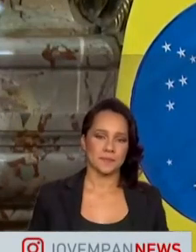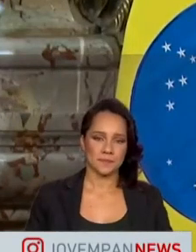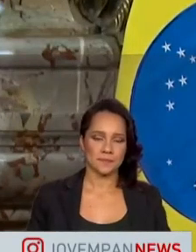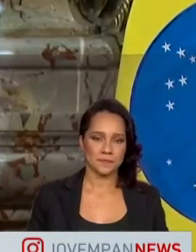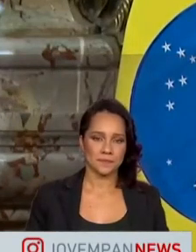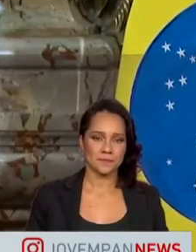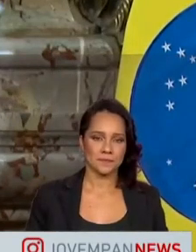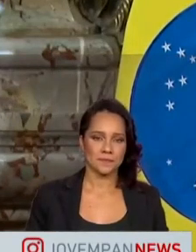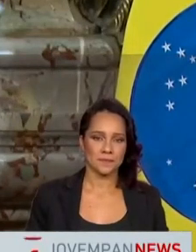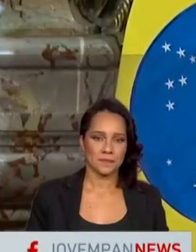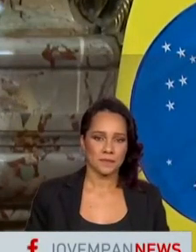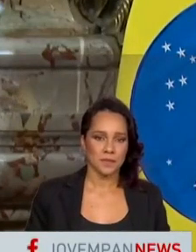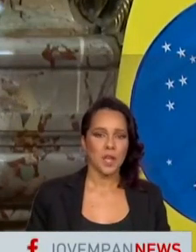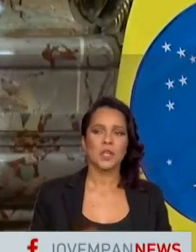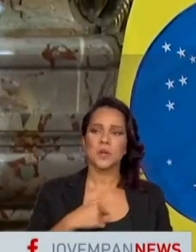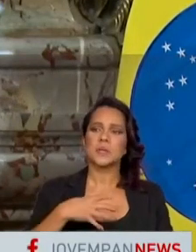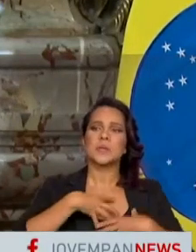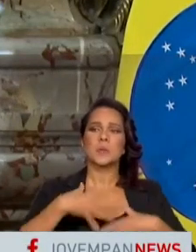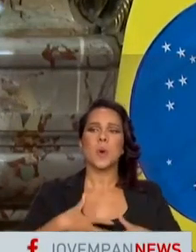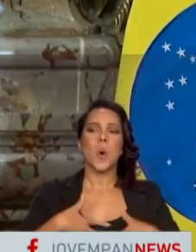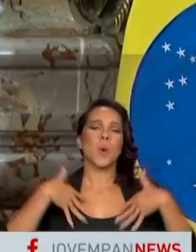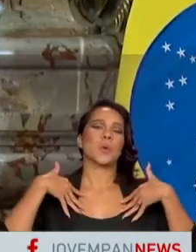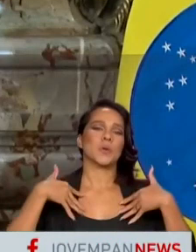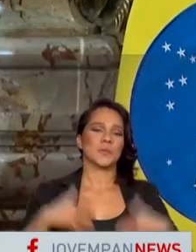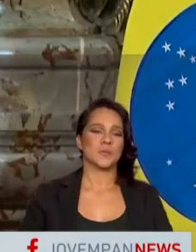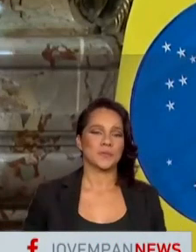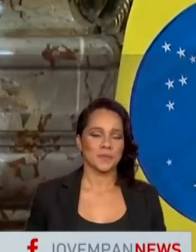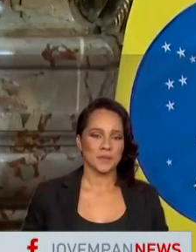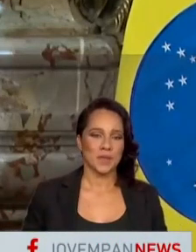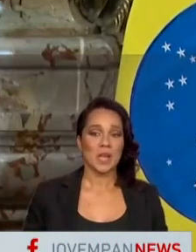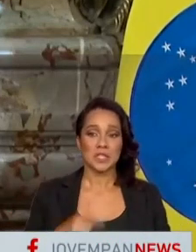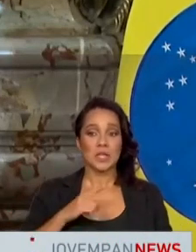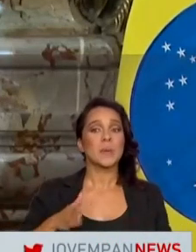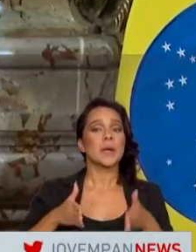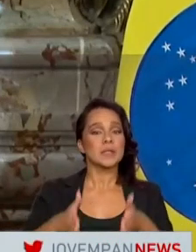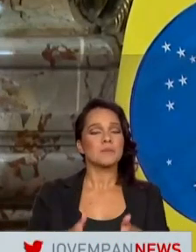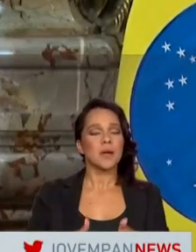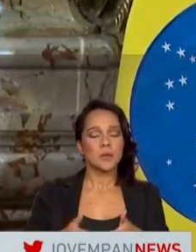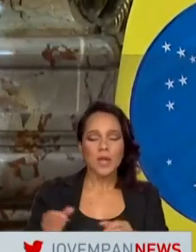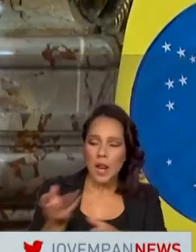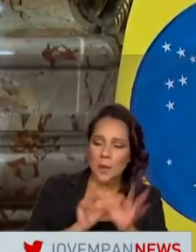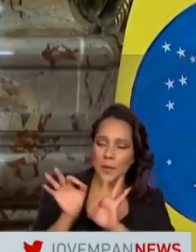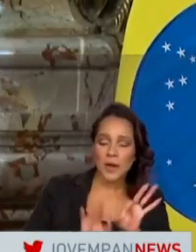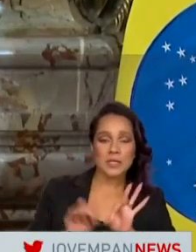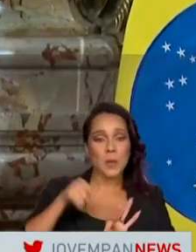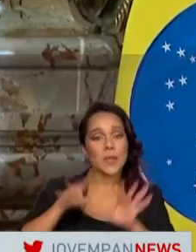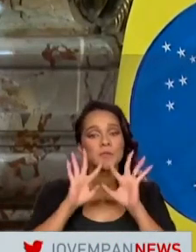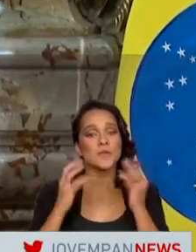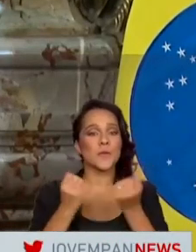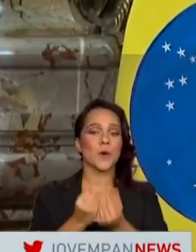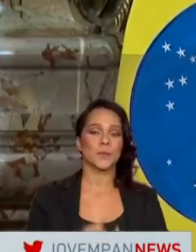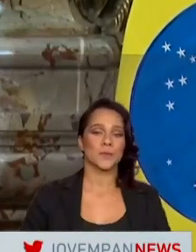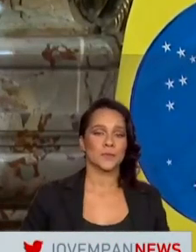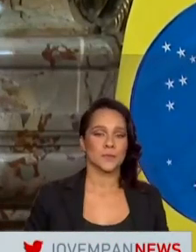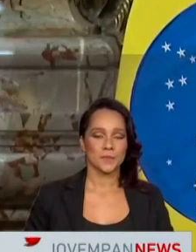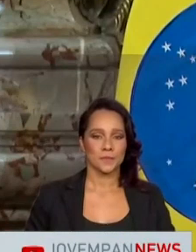em que participa Cuba. Eu tenho orgulho. Estoy de orgulloso participado da construção deste fórum. De haber participado en